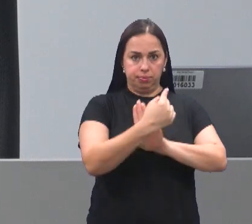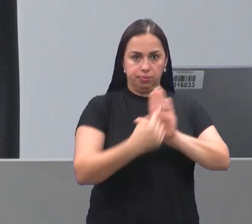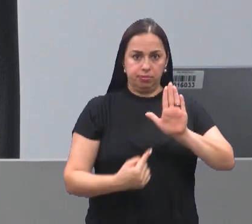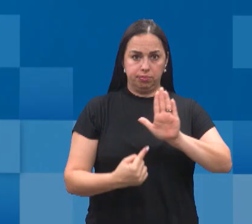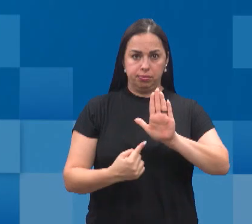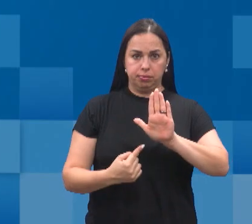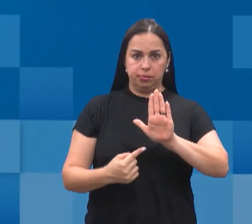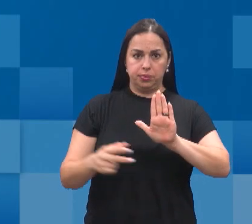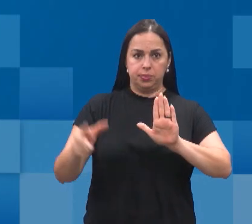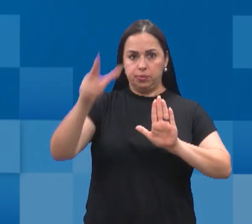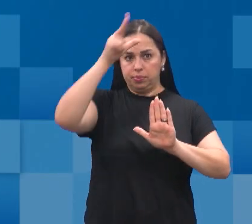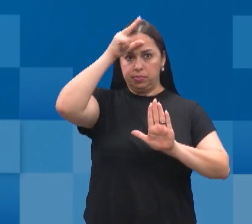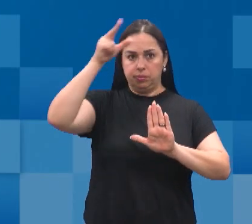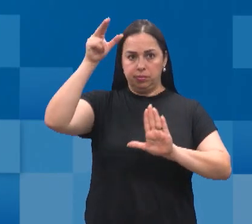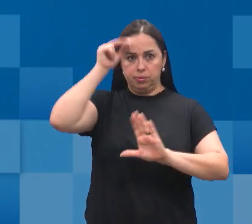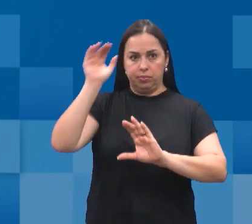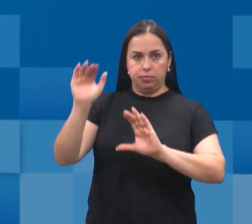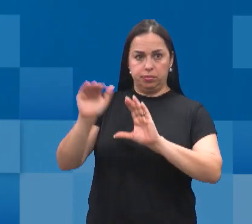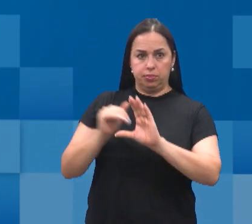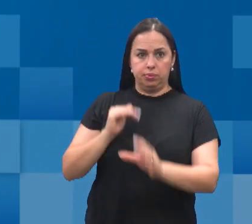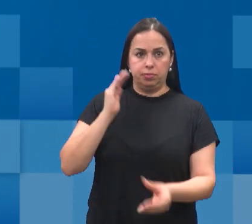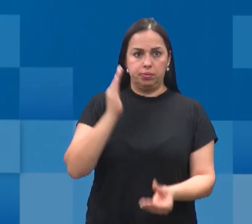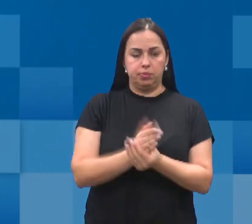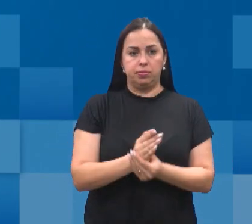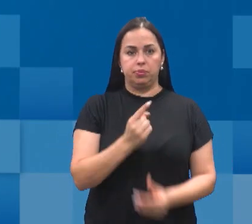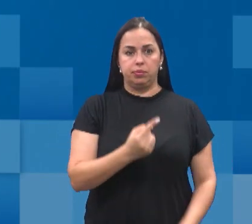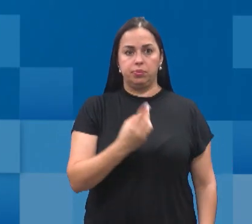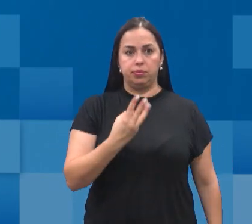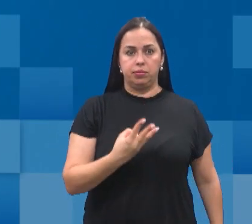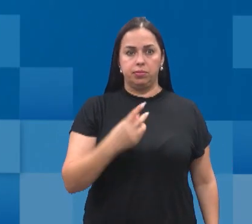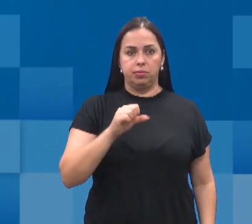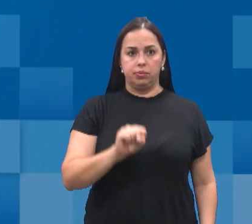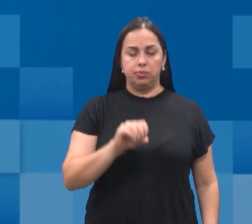aposto pelo Poder Executivo ao processo número